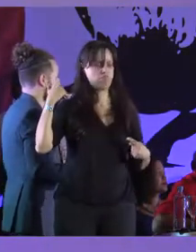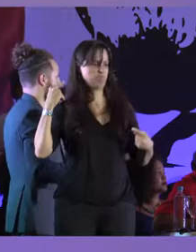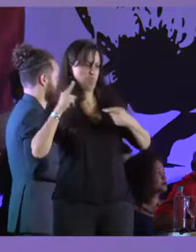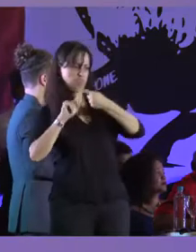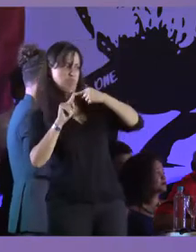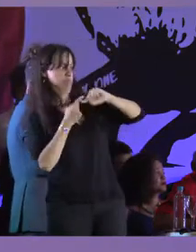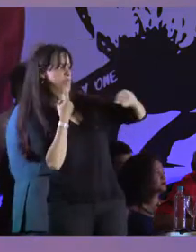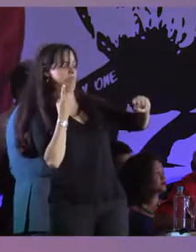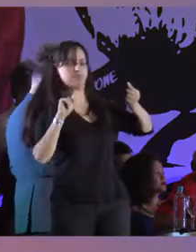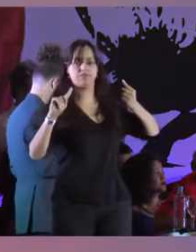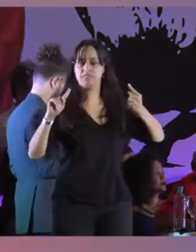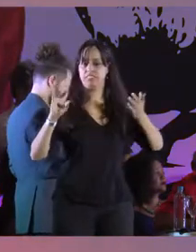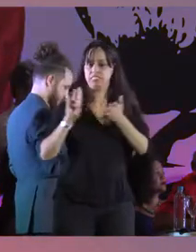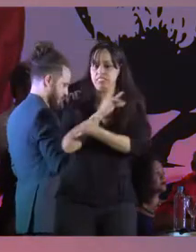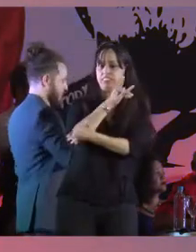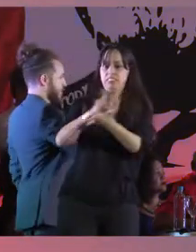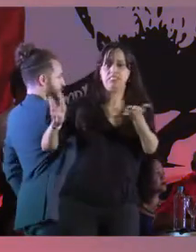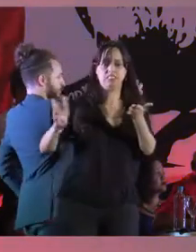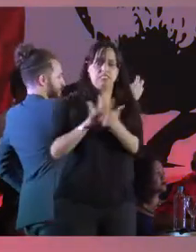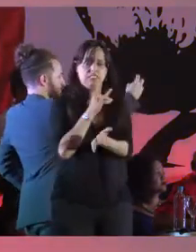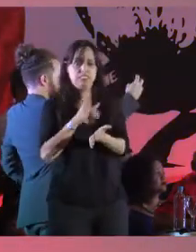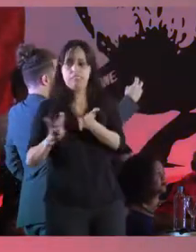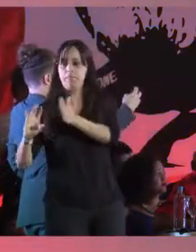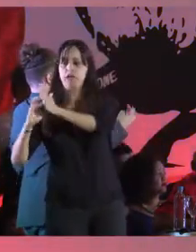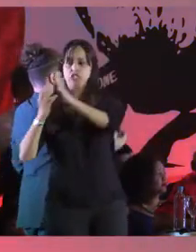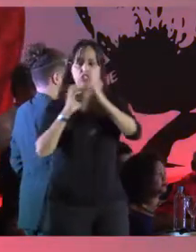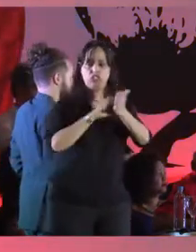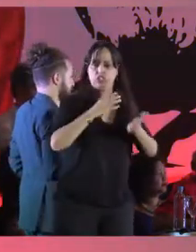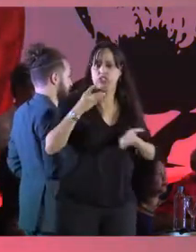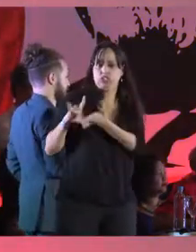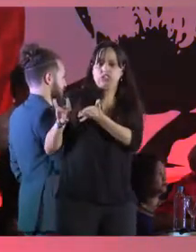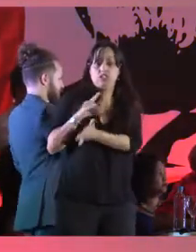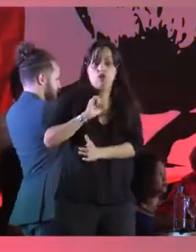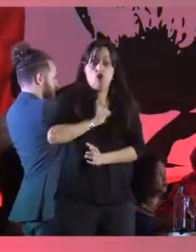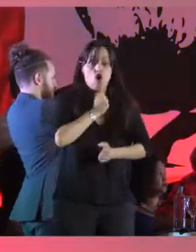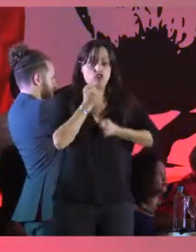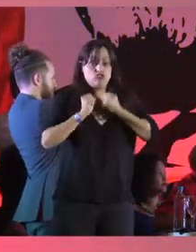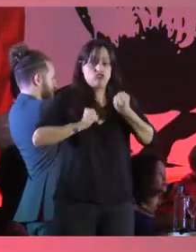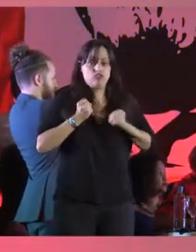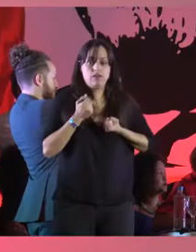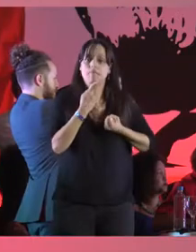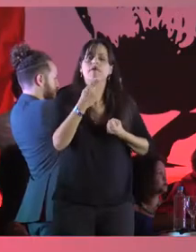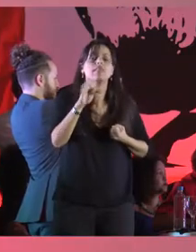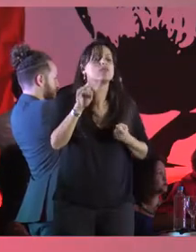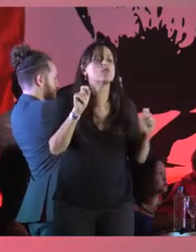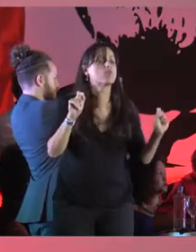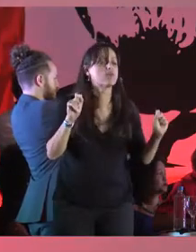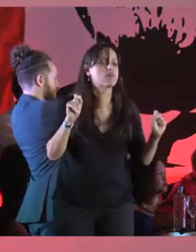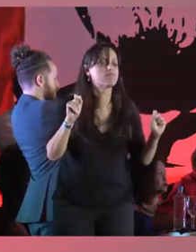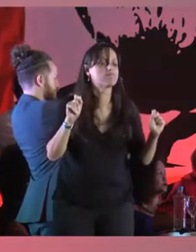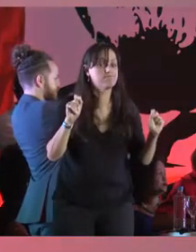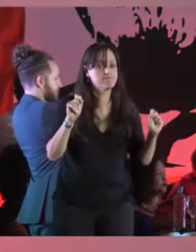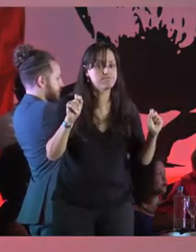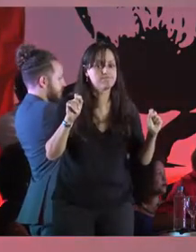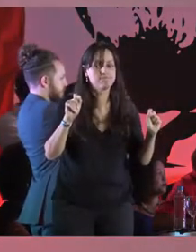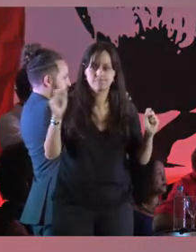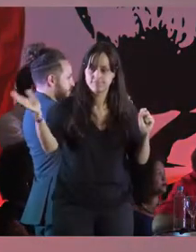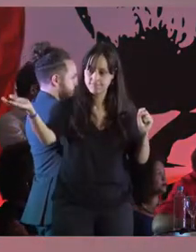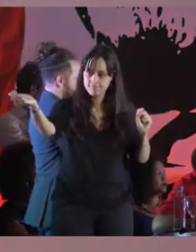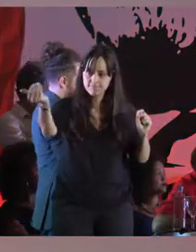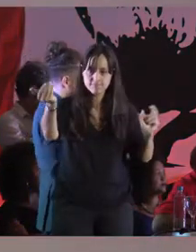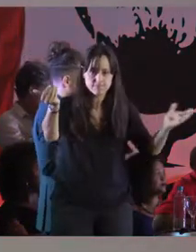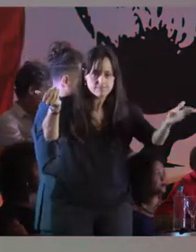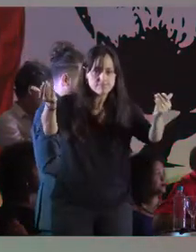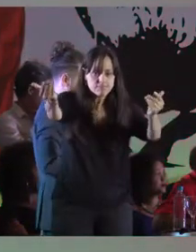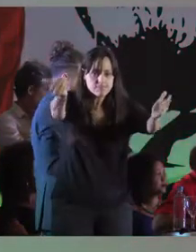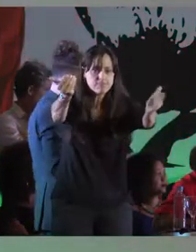sequer falavam bom dia ou boa tarde, que estabelecia ódio entre elas. O PT criou cidadania